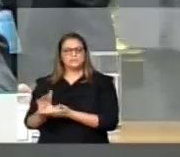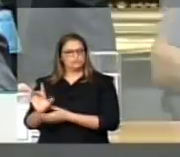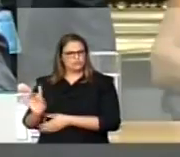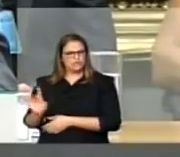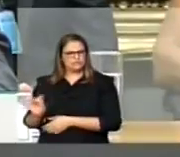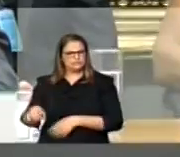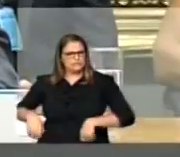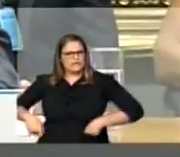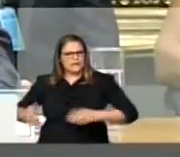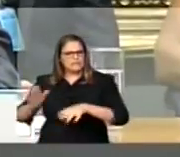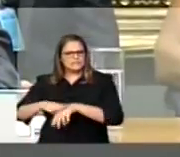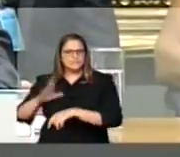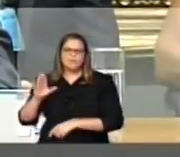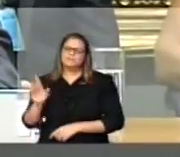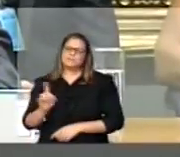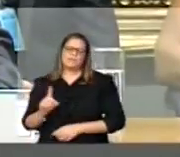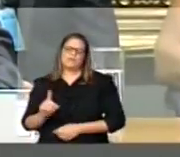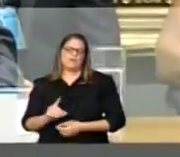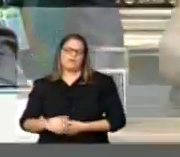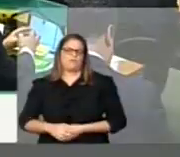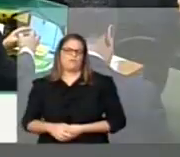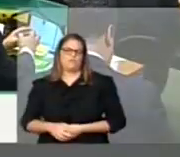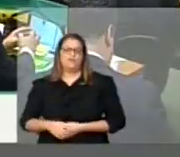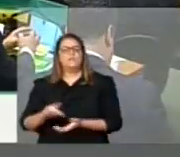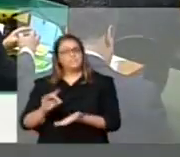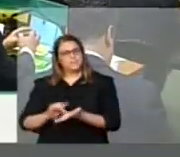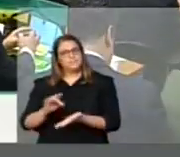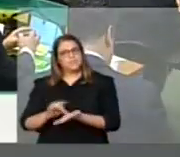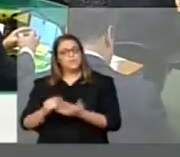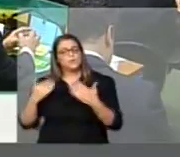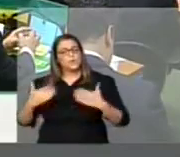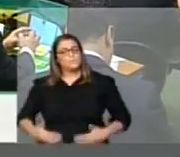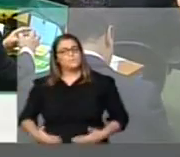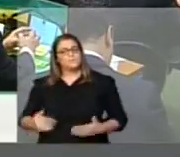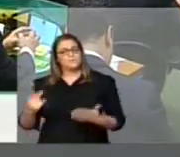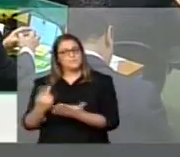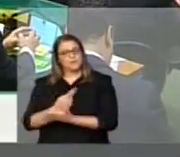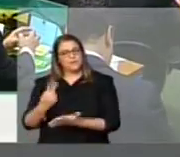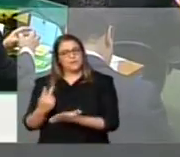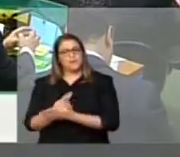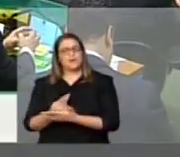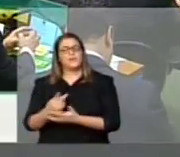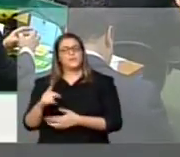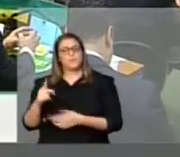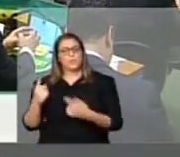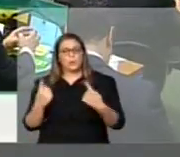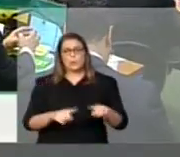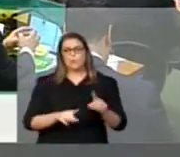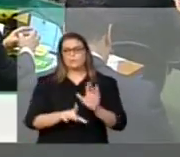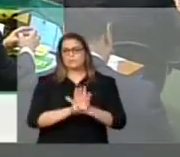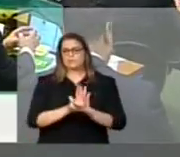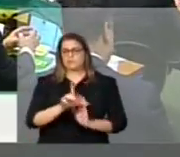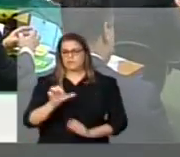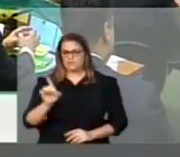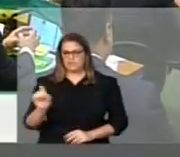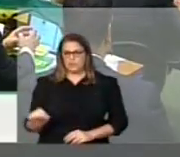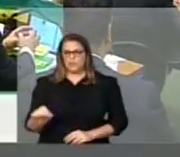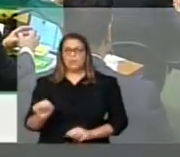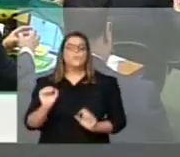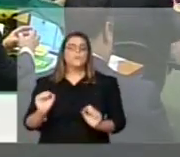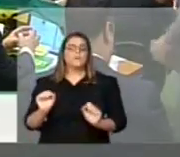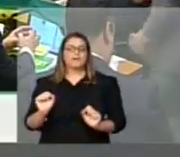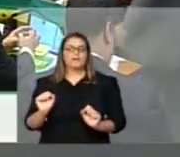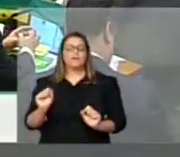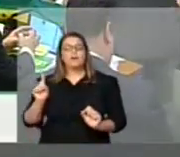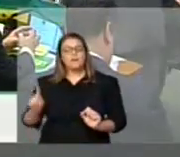A conduta proibida que atenta à Constituição e à lei orçamentária é o fato do Executivo abrir